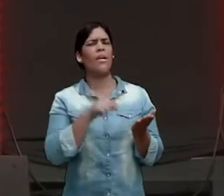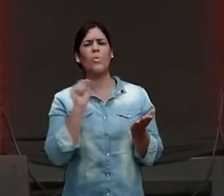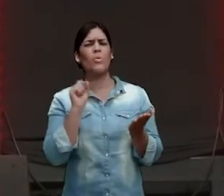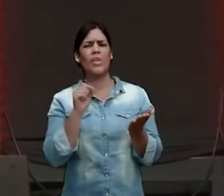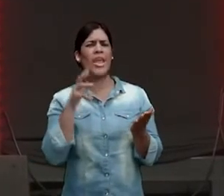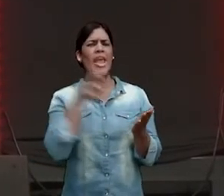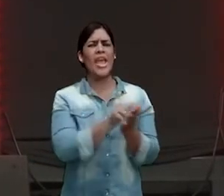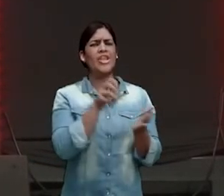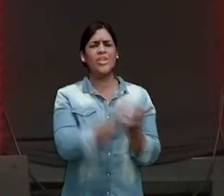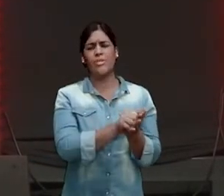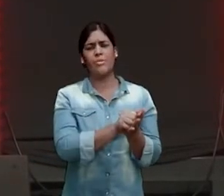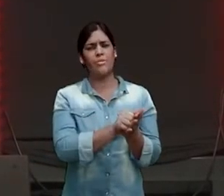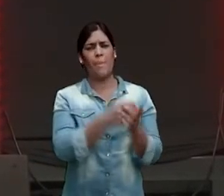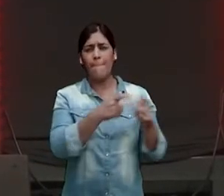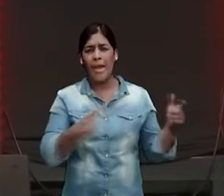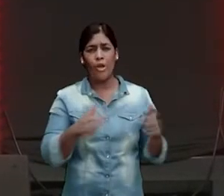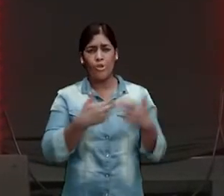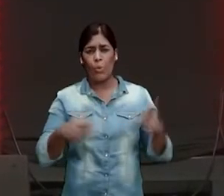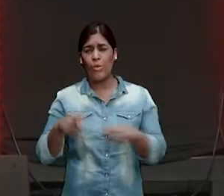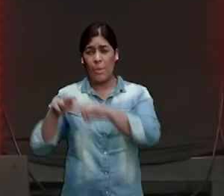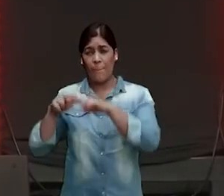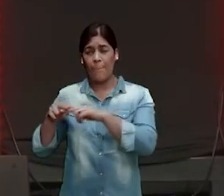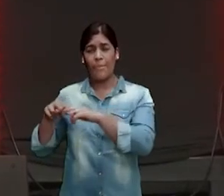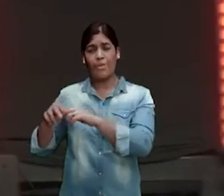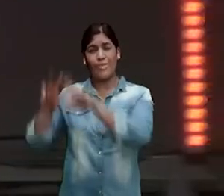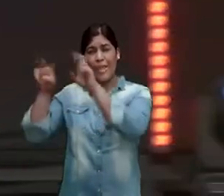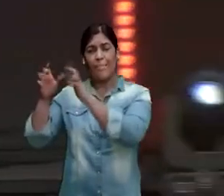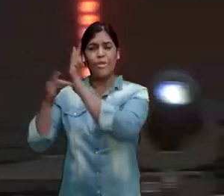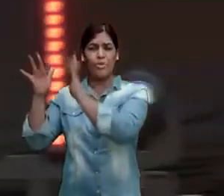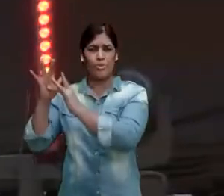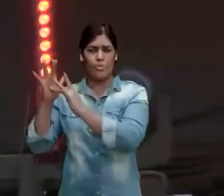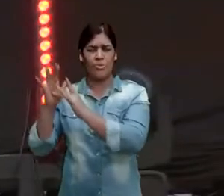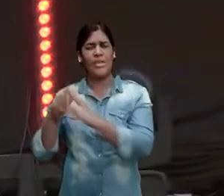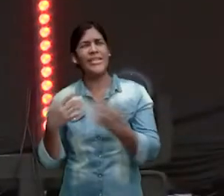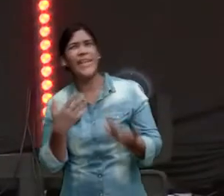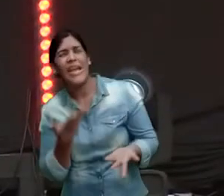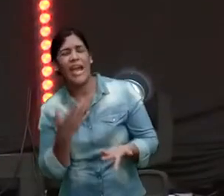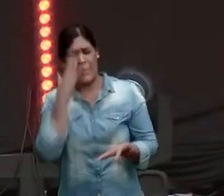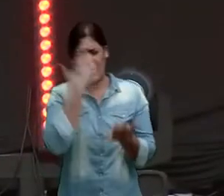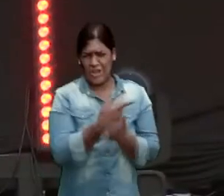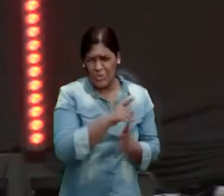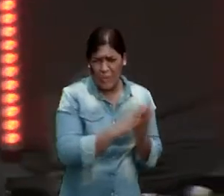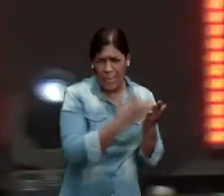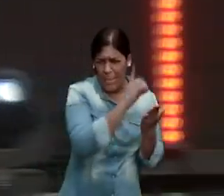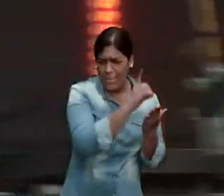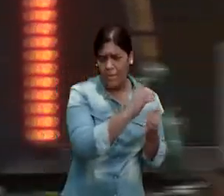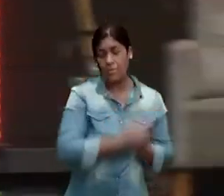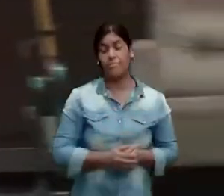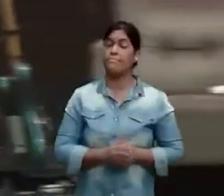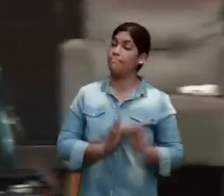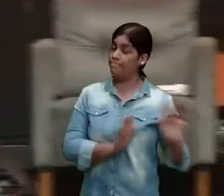registro de coisas sobre Jesus Será que eu posso acreditar na Bíblia Deixa eu te falar uma coisa aqui o Novo Testamento